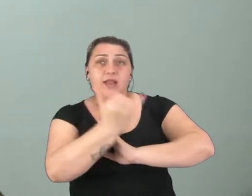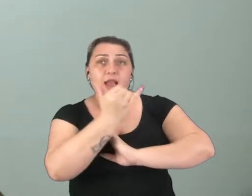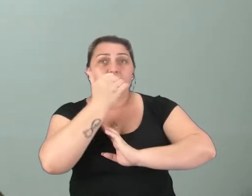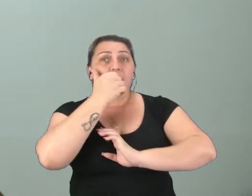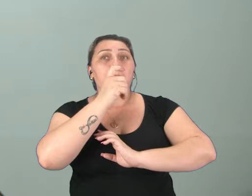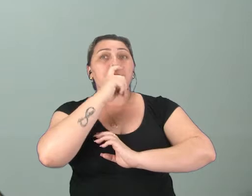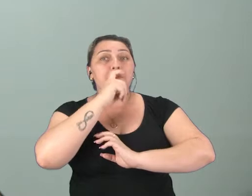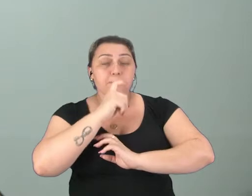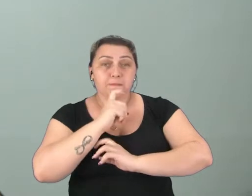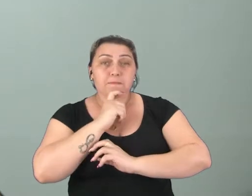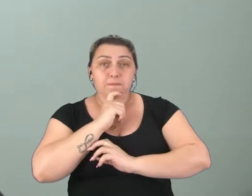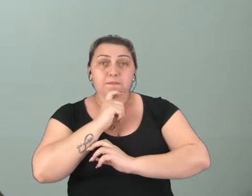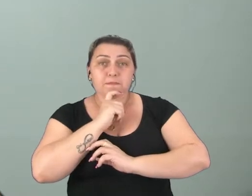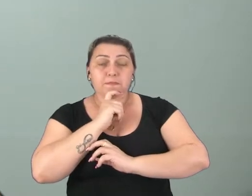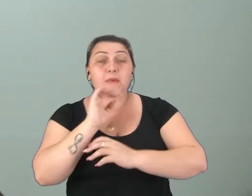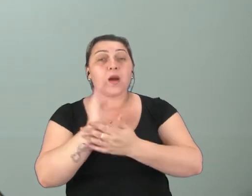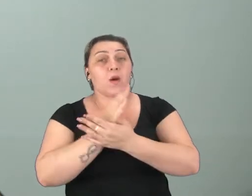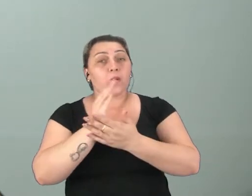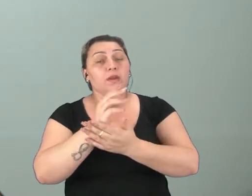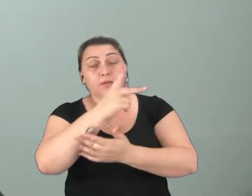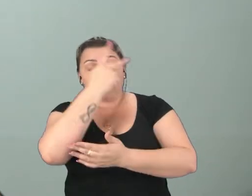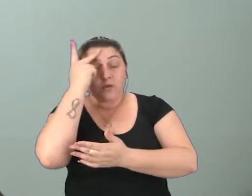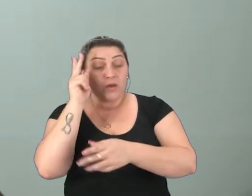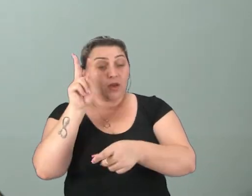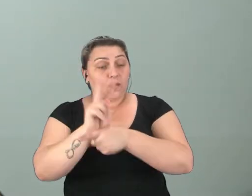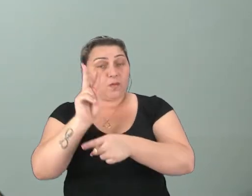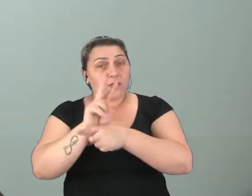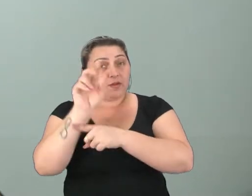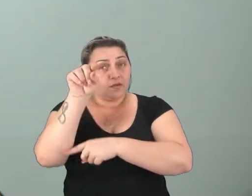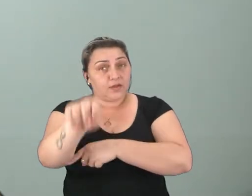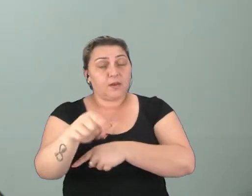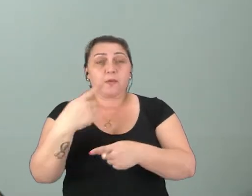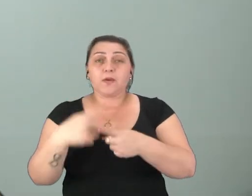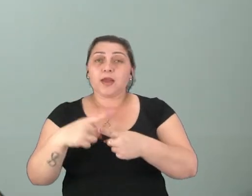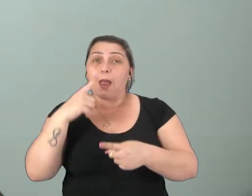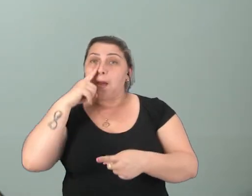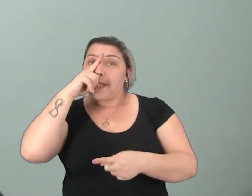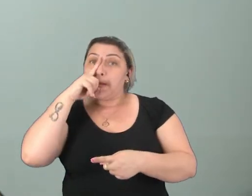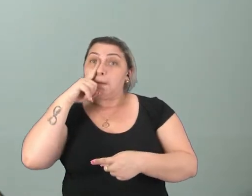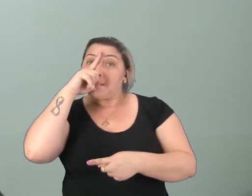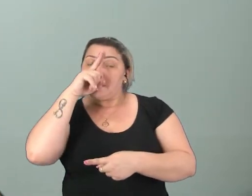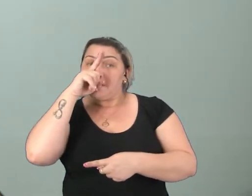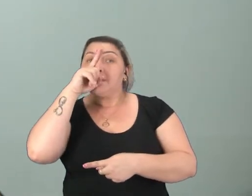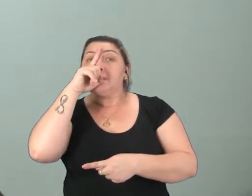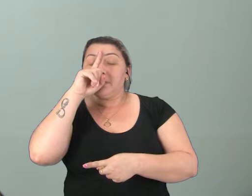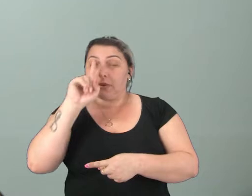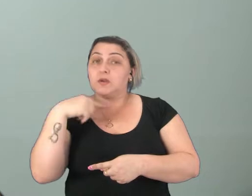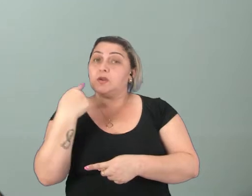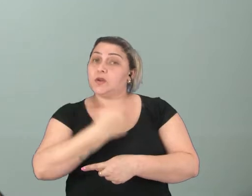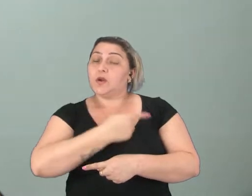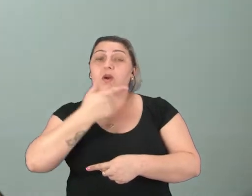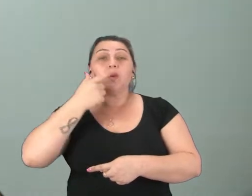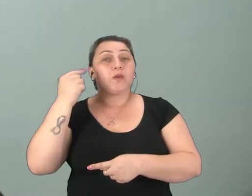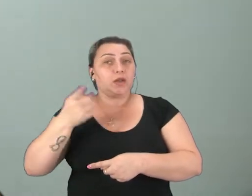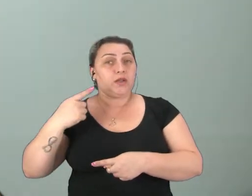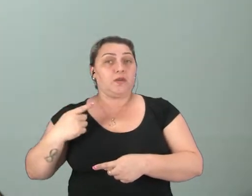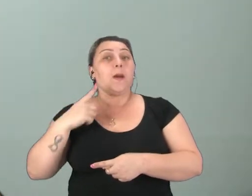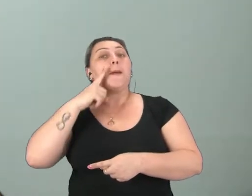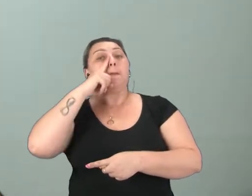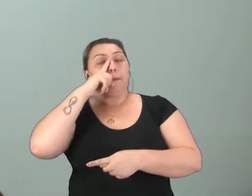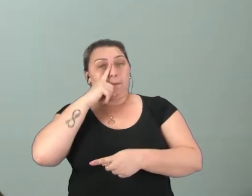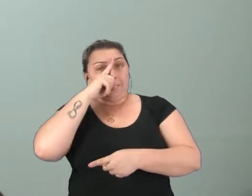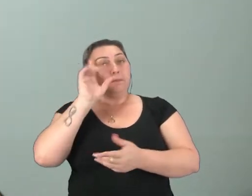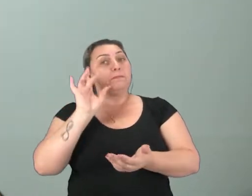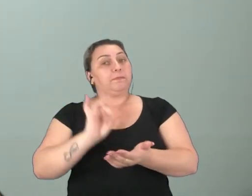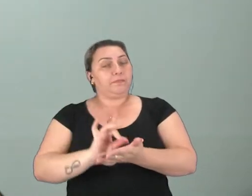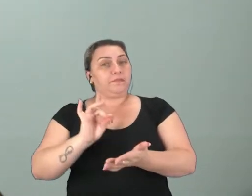seus pais, sem comunicar a algum dos seus responsáveis, porque isso pode ser muito perigoso. Para o nosso ratinho, foi perigoso, não foi